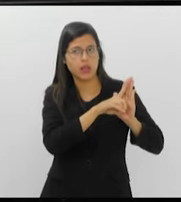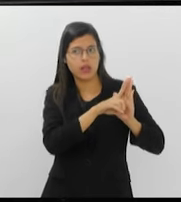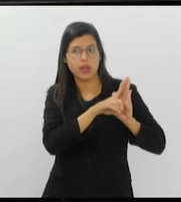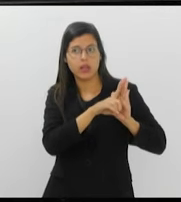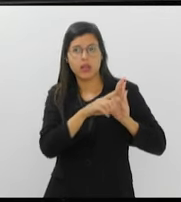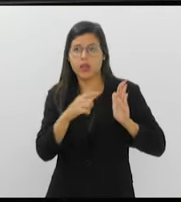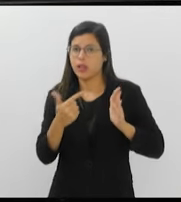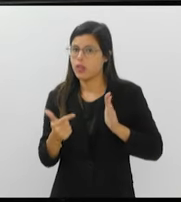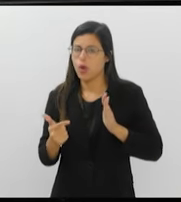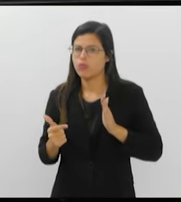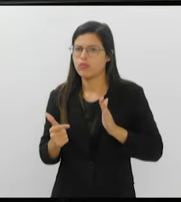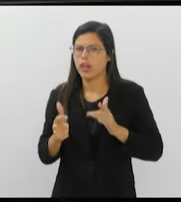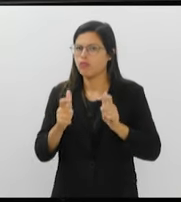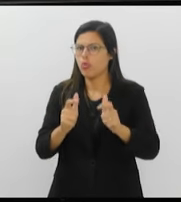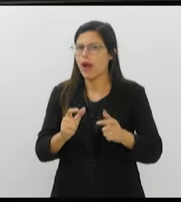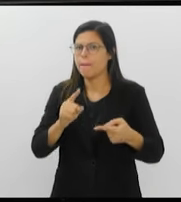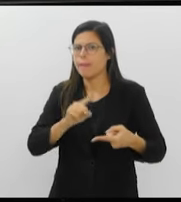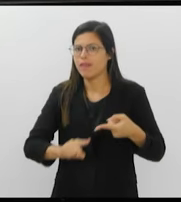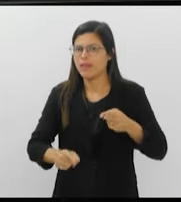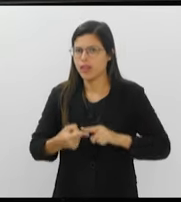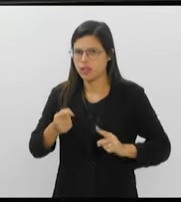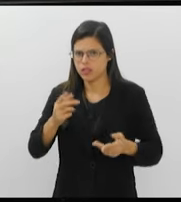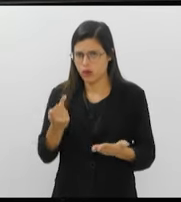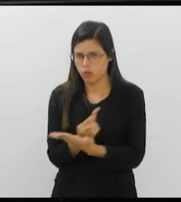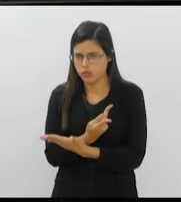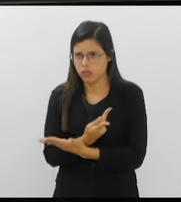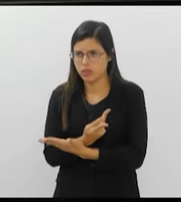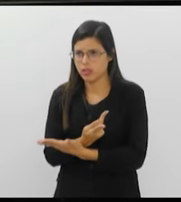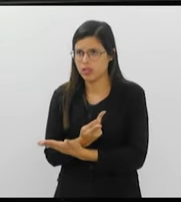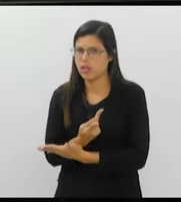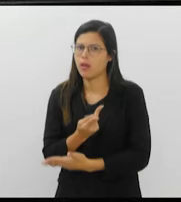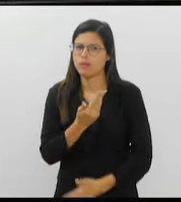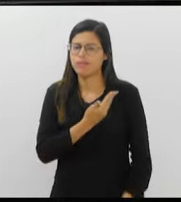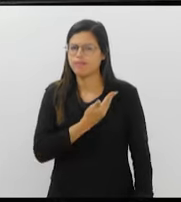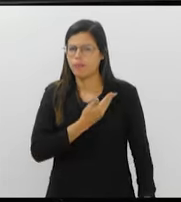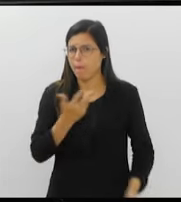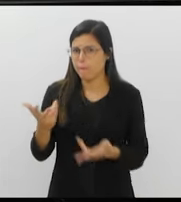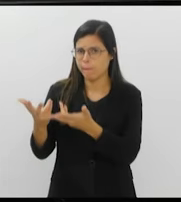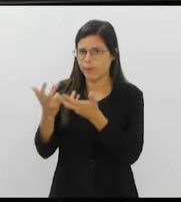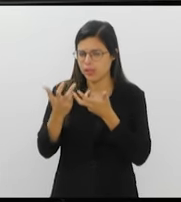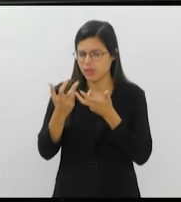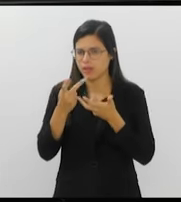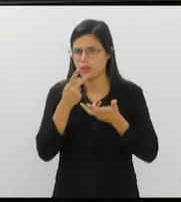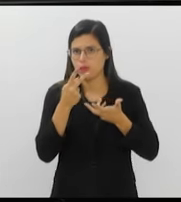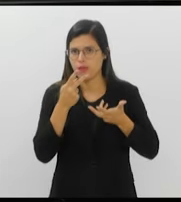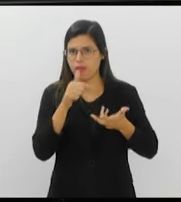para vinganças. Minhas amigas, ouçam o que eles vão dizer agora.